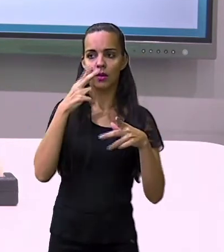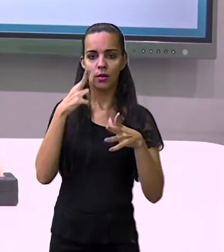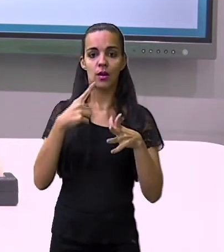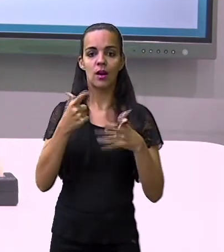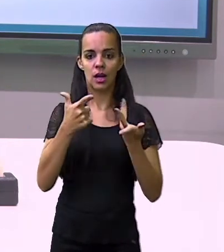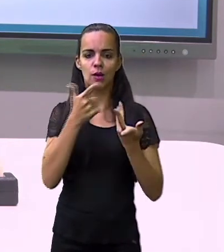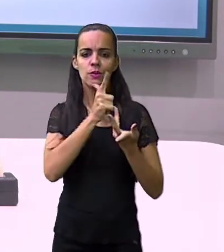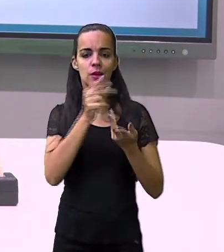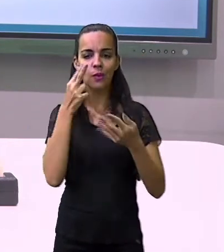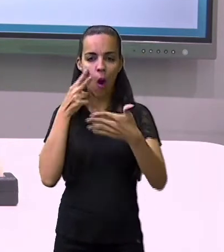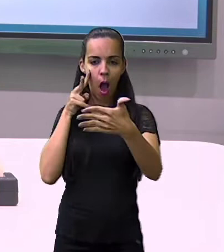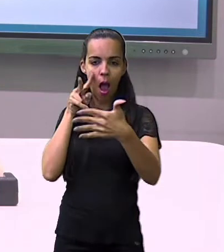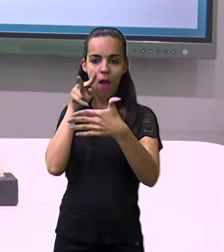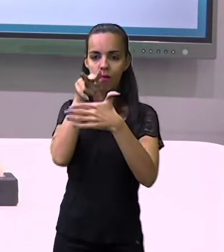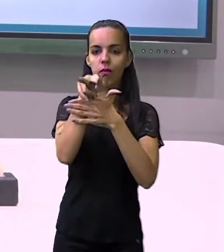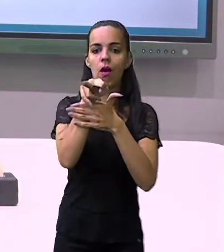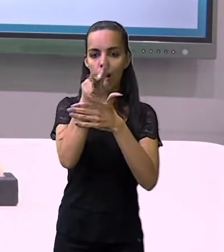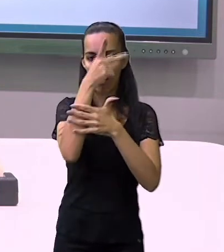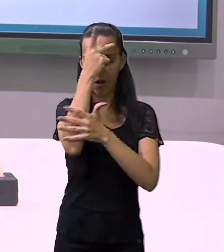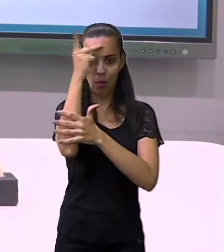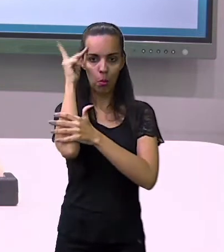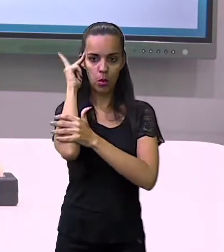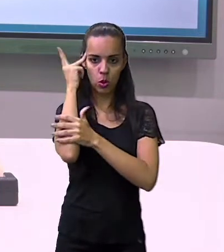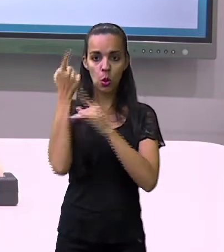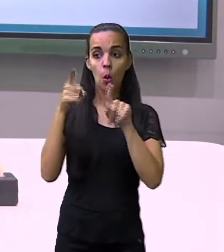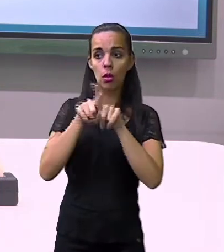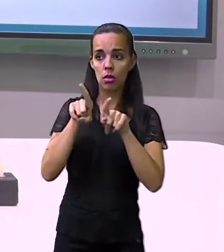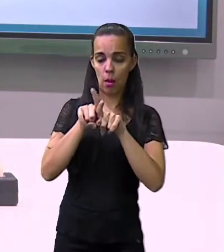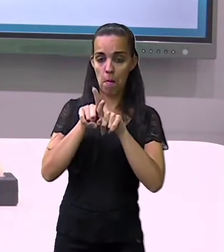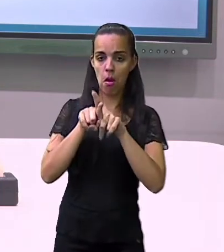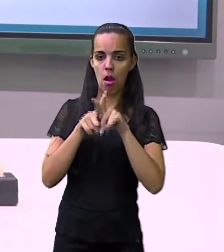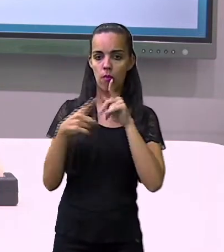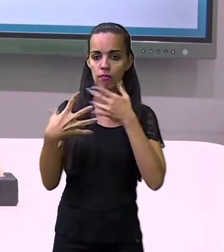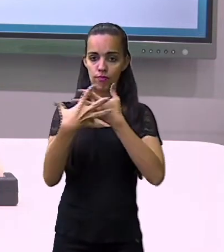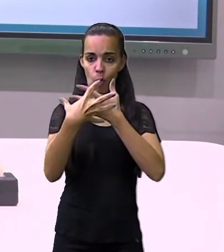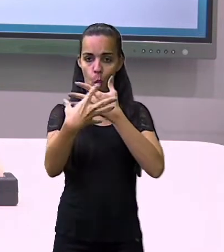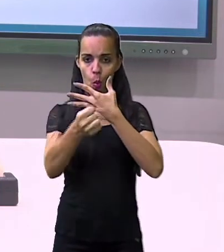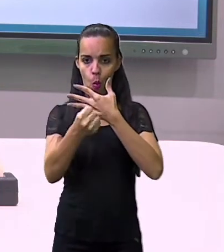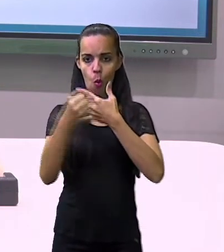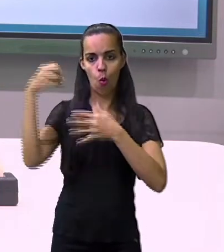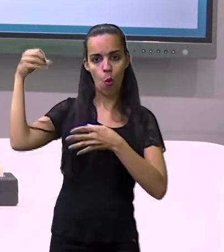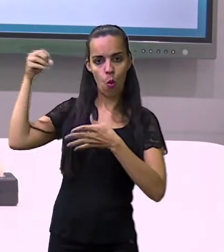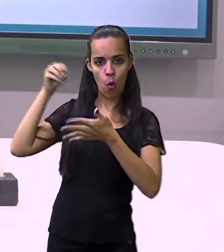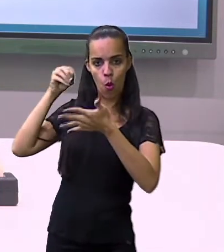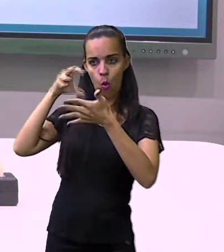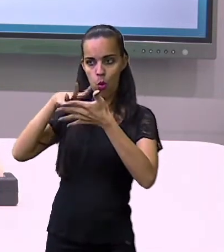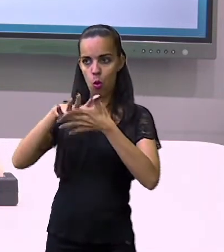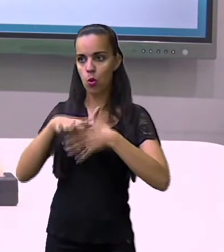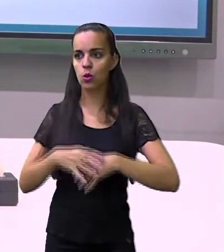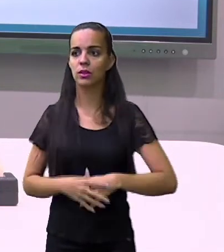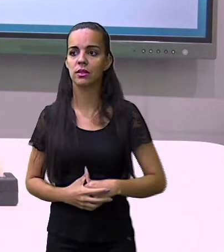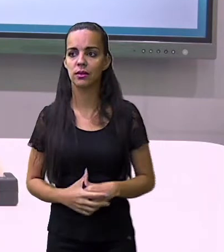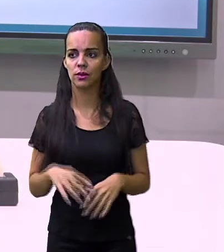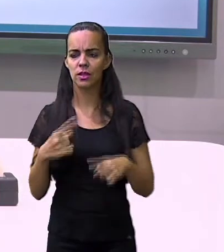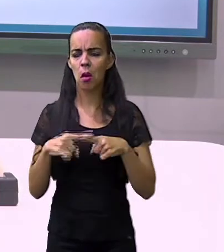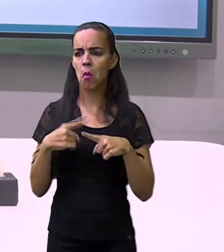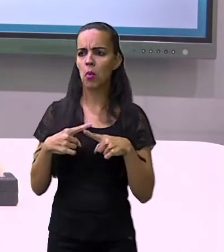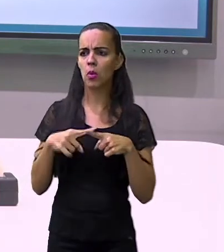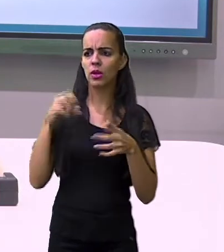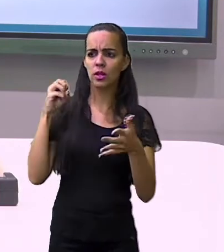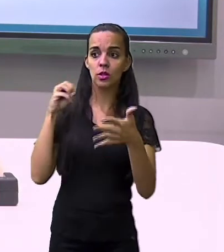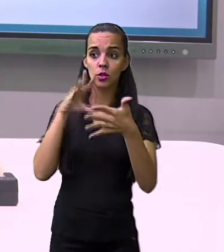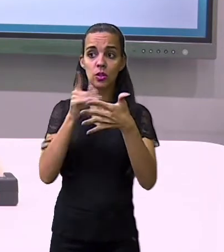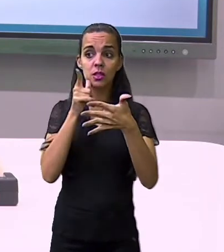do outro lado, mas você não consegue perceber os traços do meu rosto. Por quê? Porque essa luz,